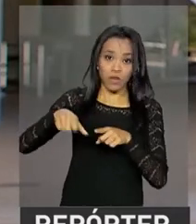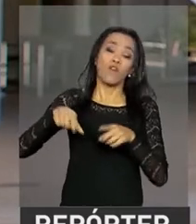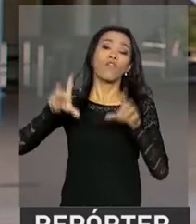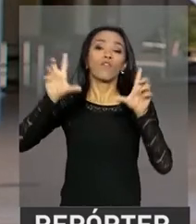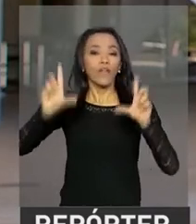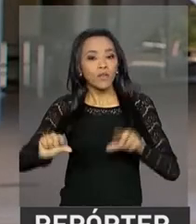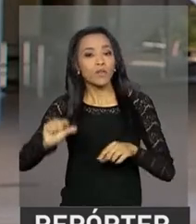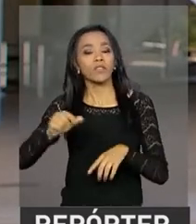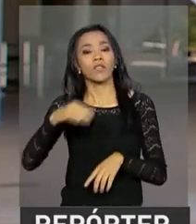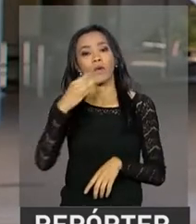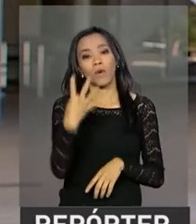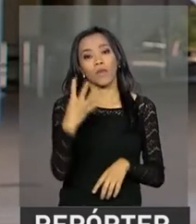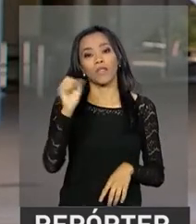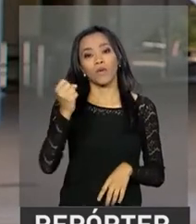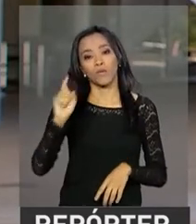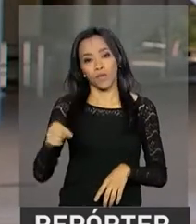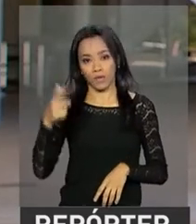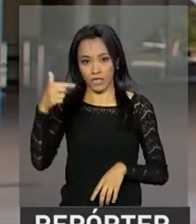reduzida de